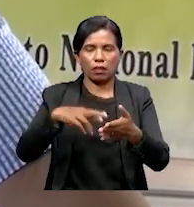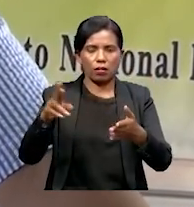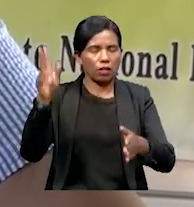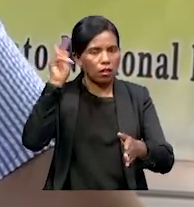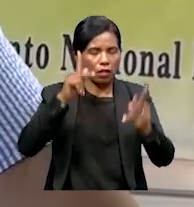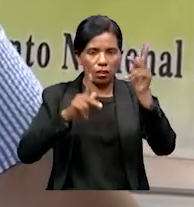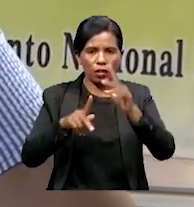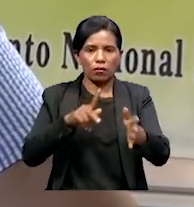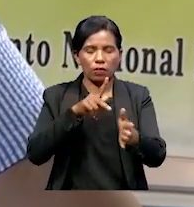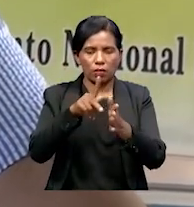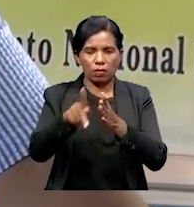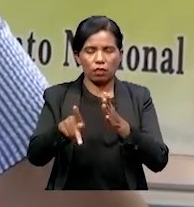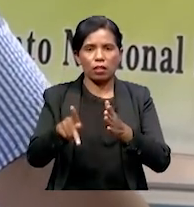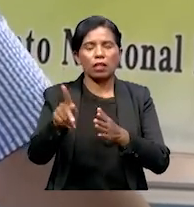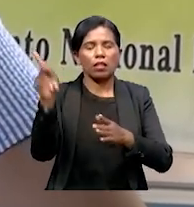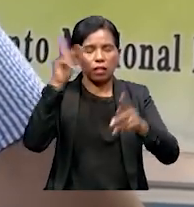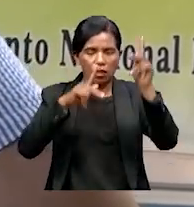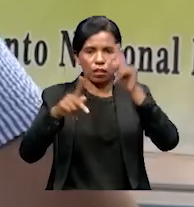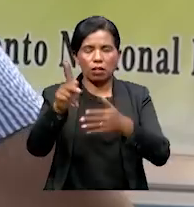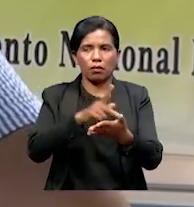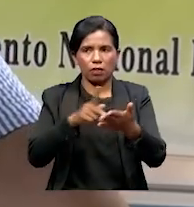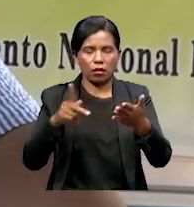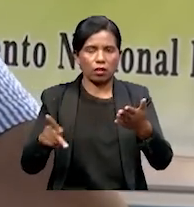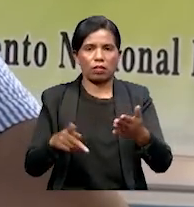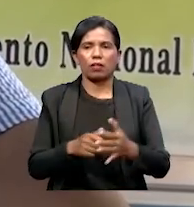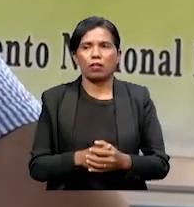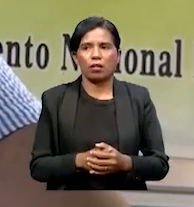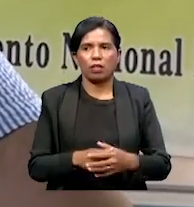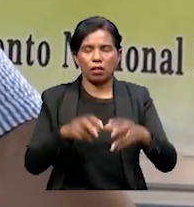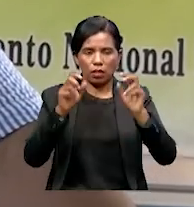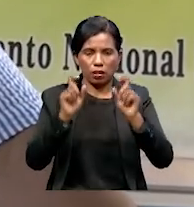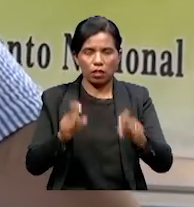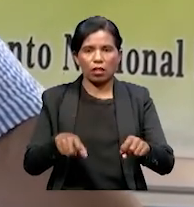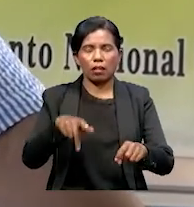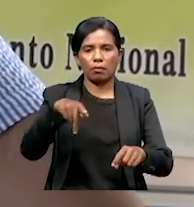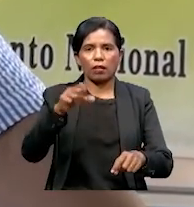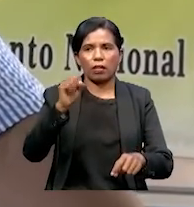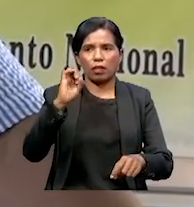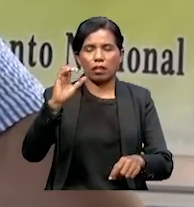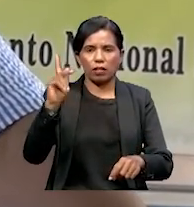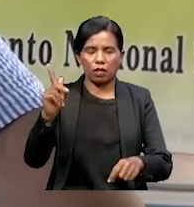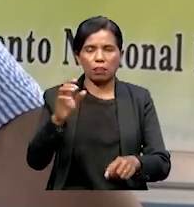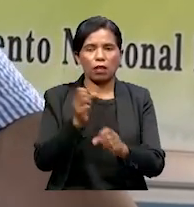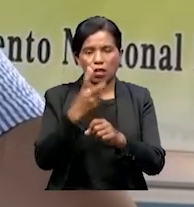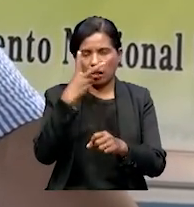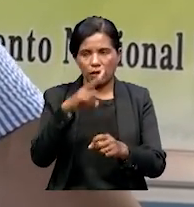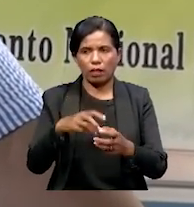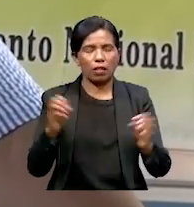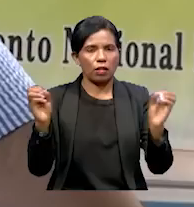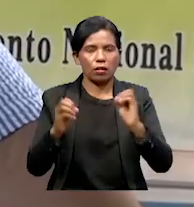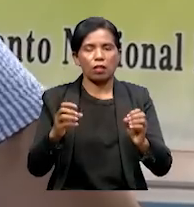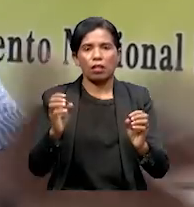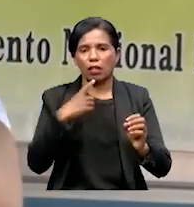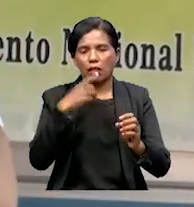caso bobotir crime organizado brancamento capitais caso bobotir né tem que pisik magahare. Ita laos bela considera polícia